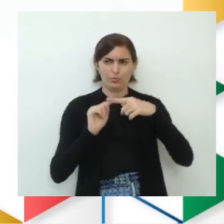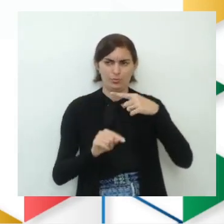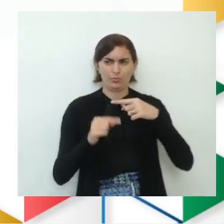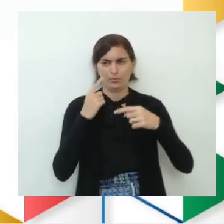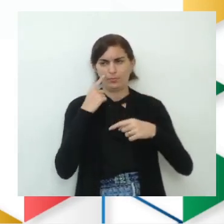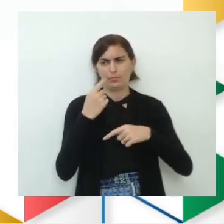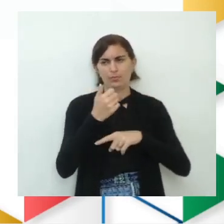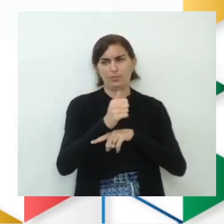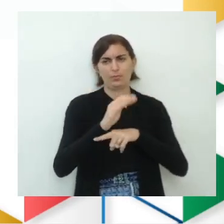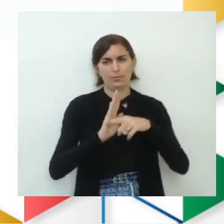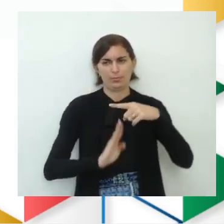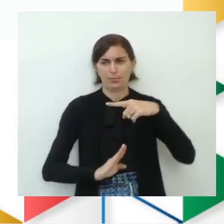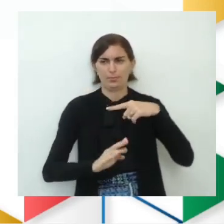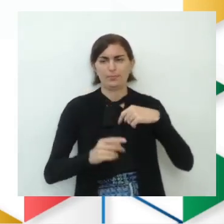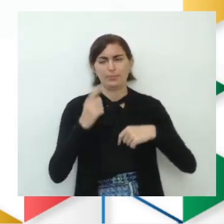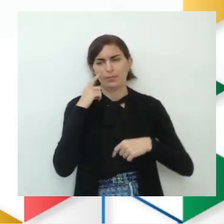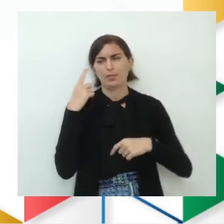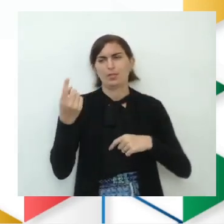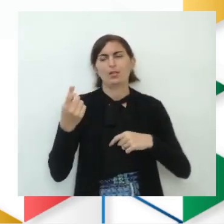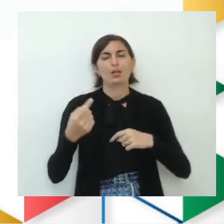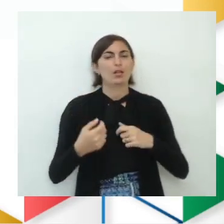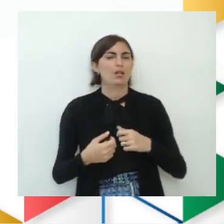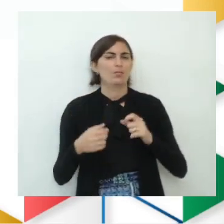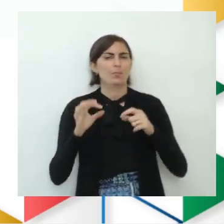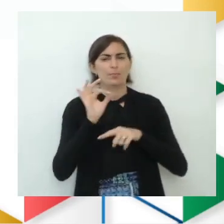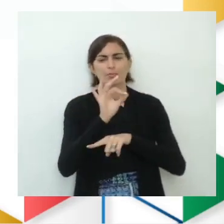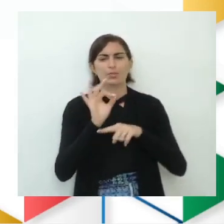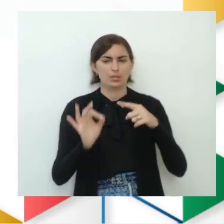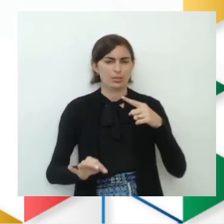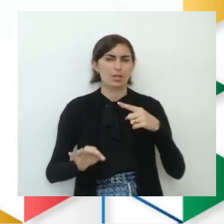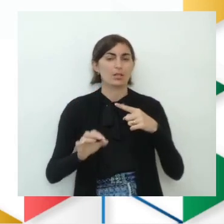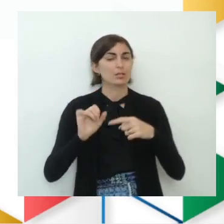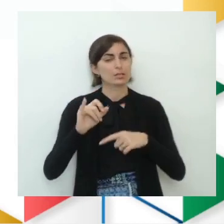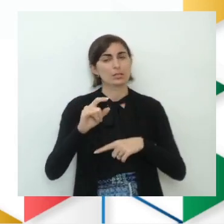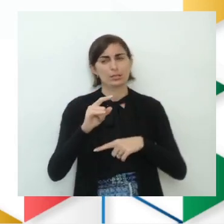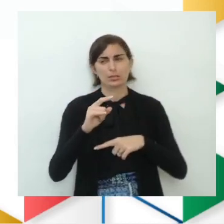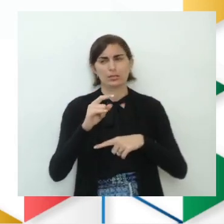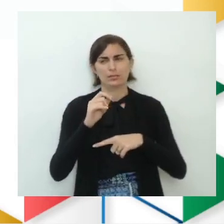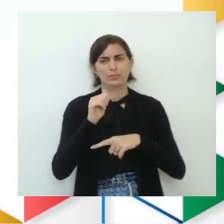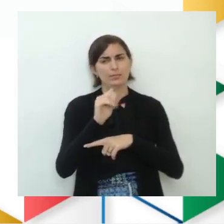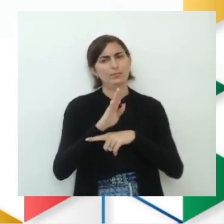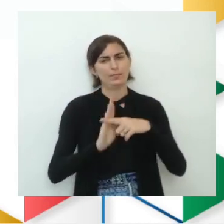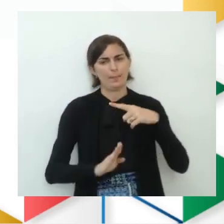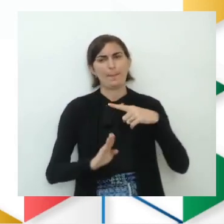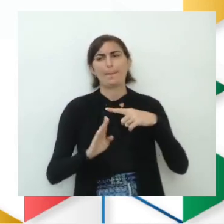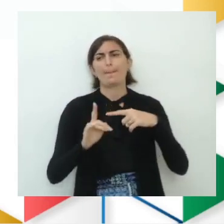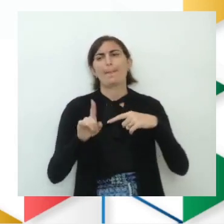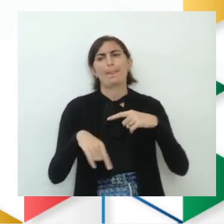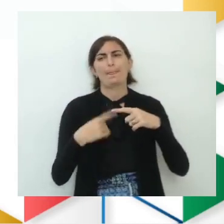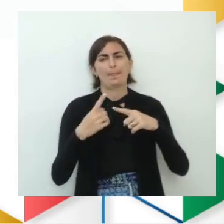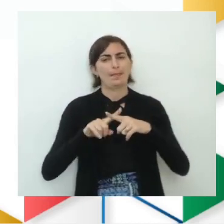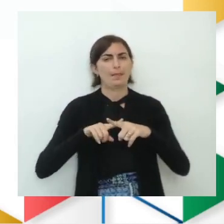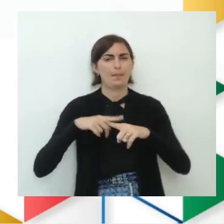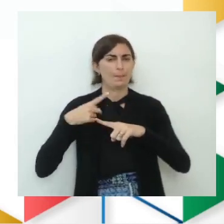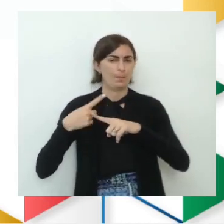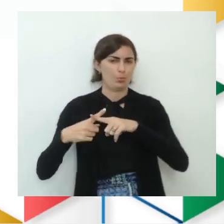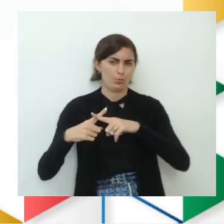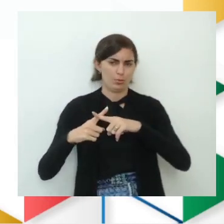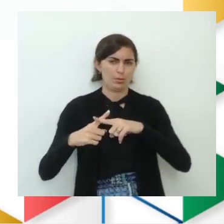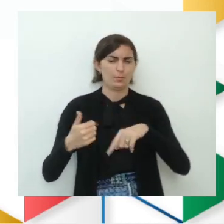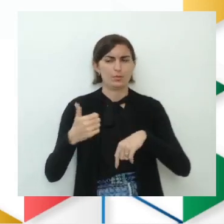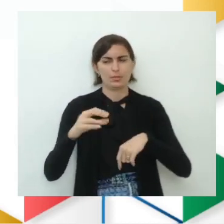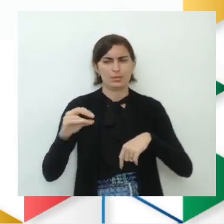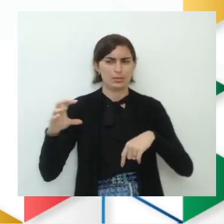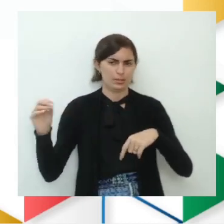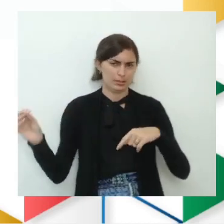multiplicador. Esse... está ligado à porcentagem se o denominador for múltiplo de 100.